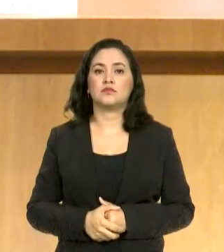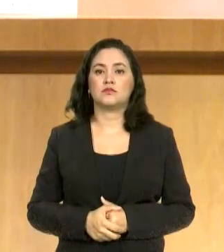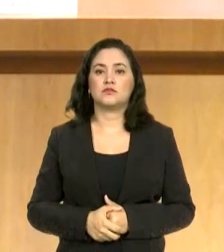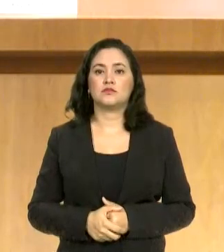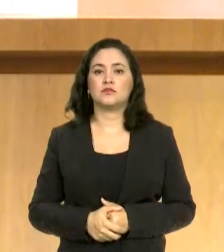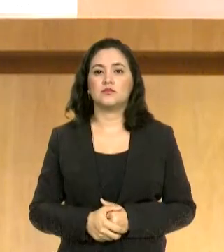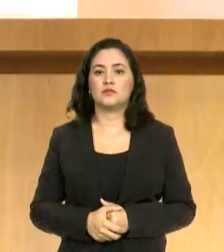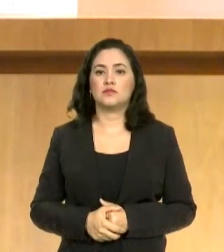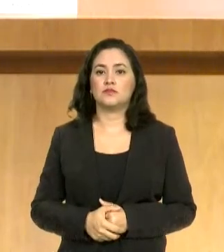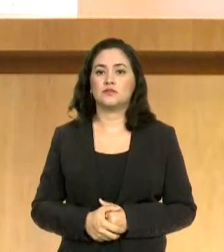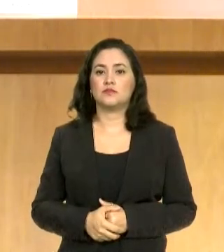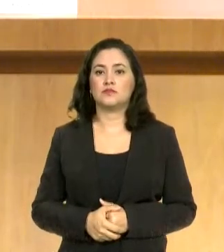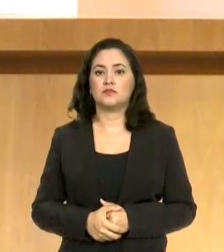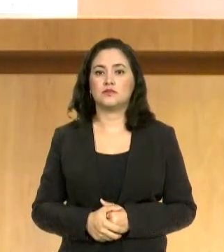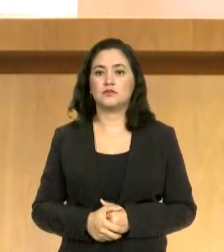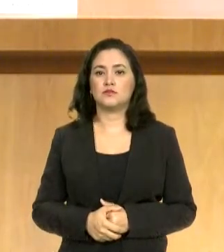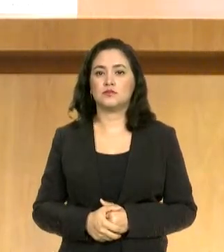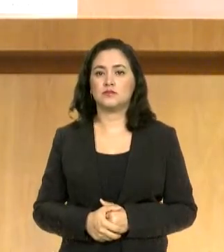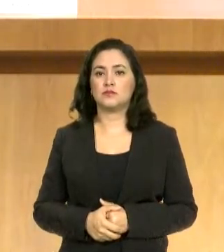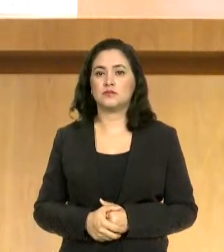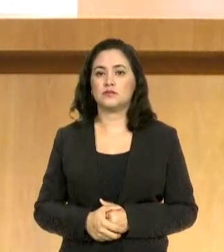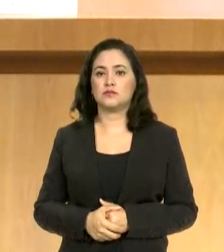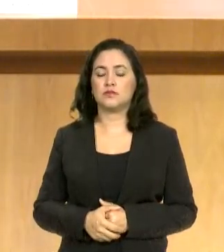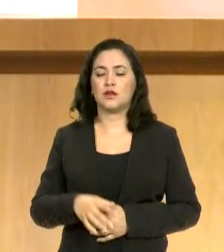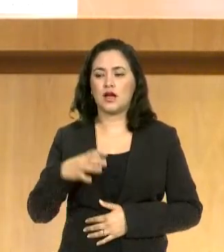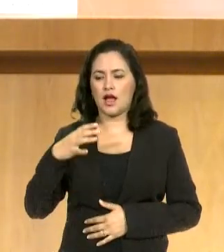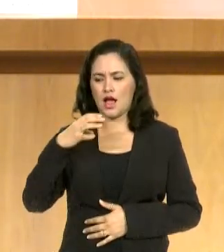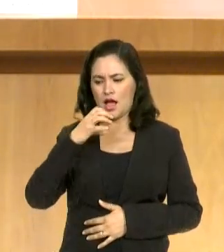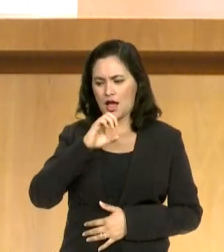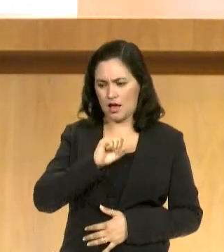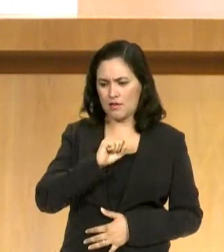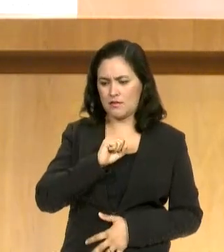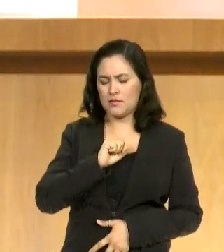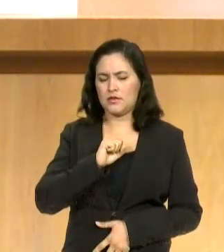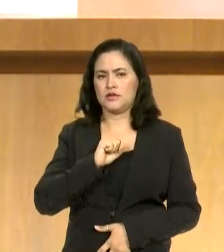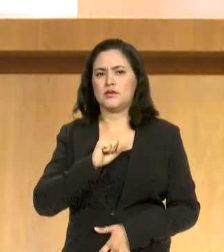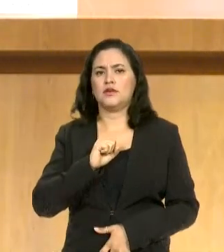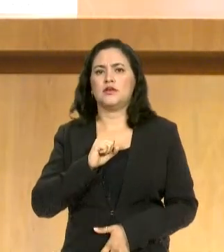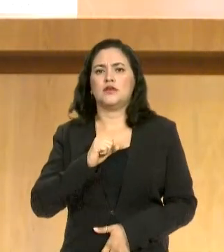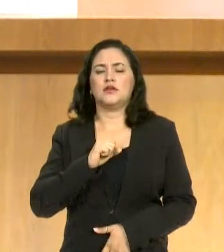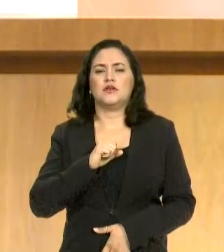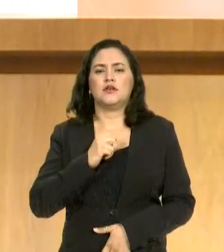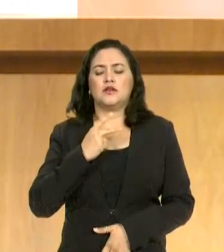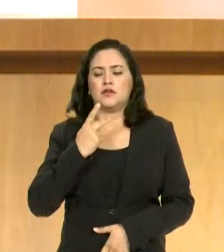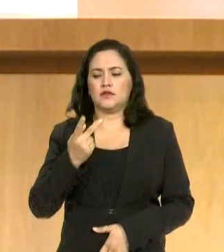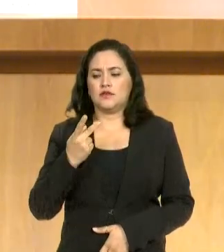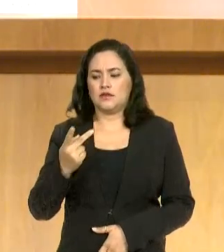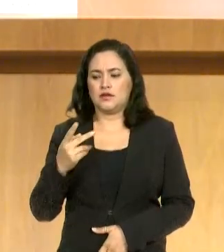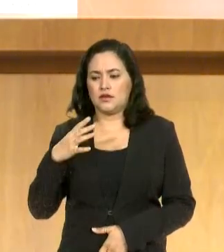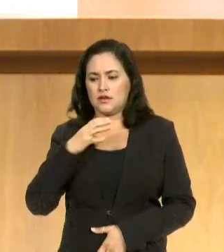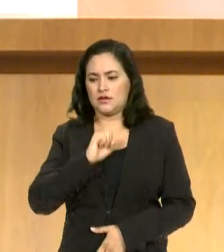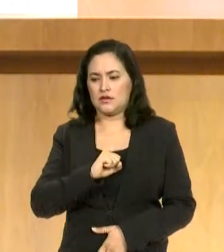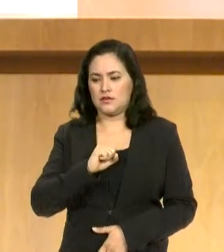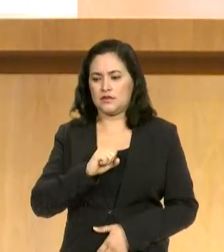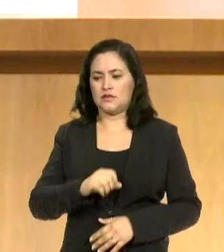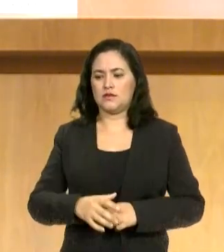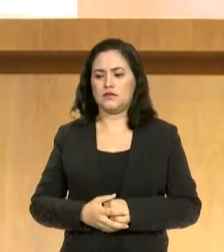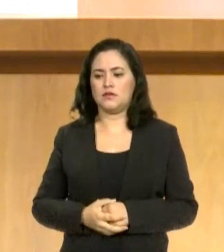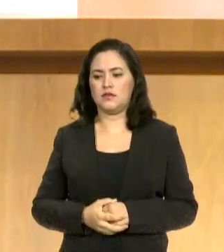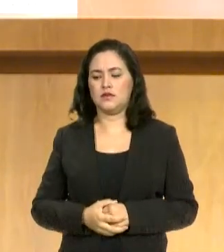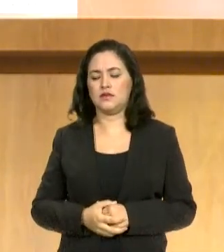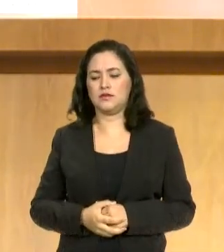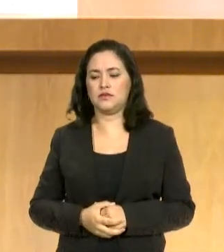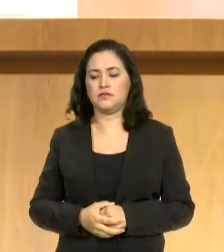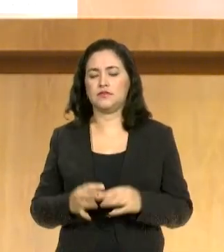Glauber. Senhor presidente, rapidamente aqui eu vou fazer um apanhado já falando de todos os